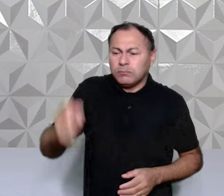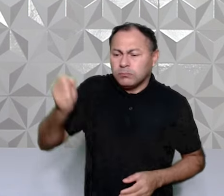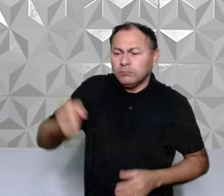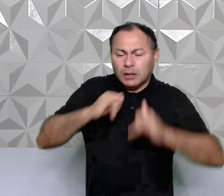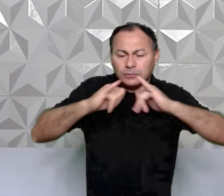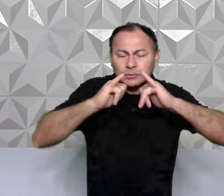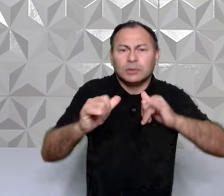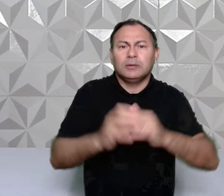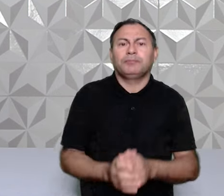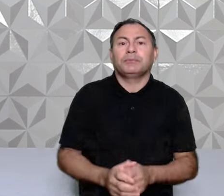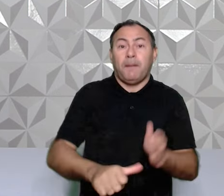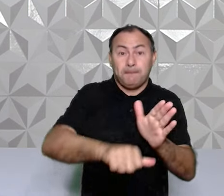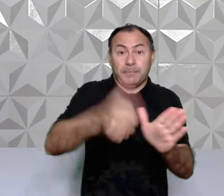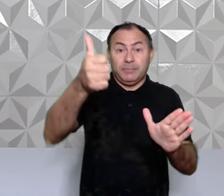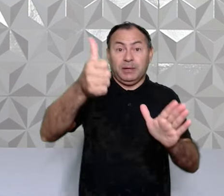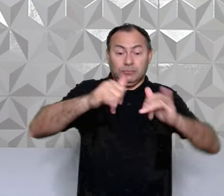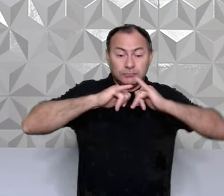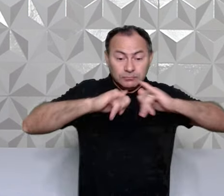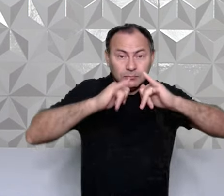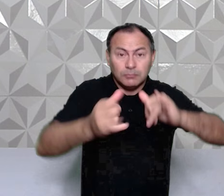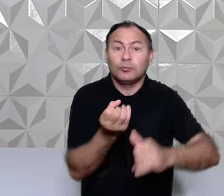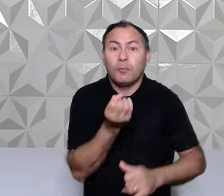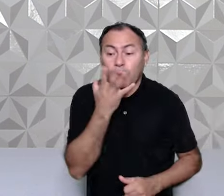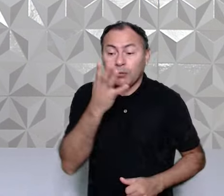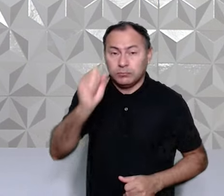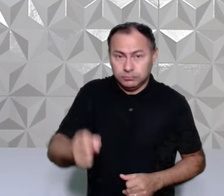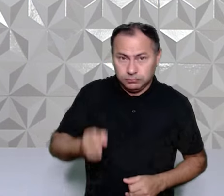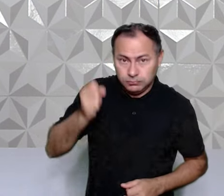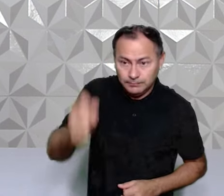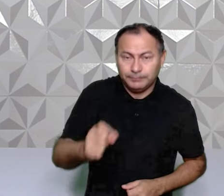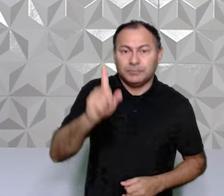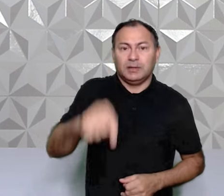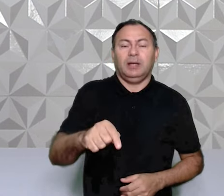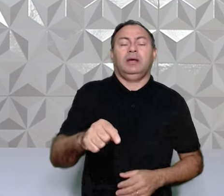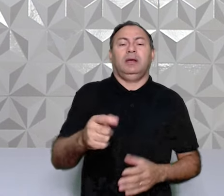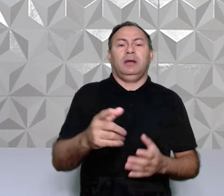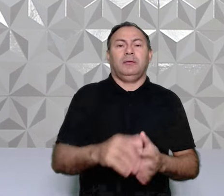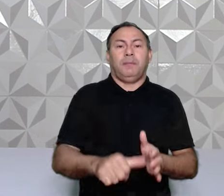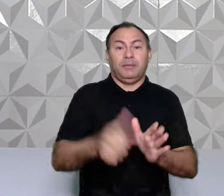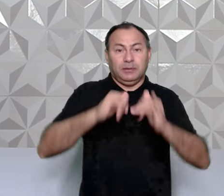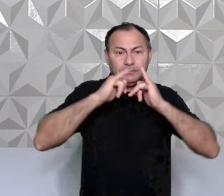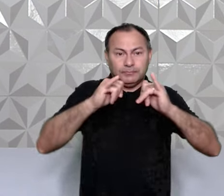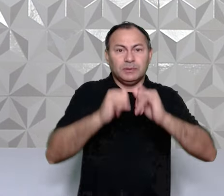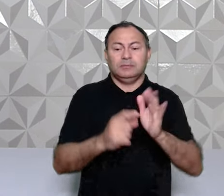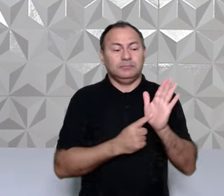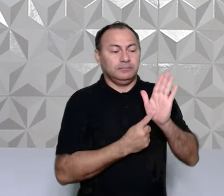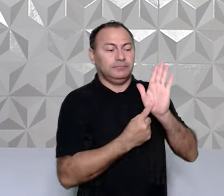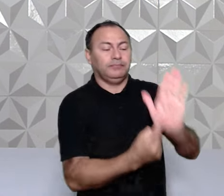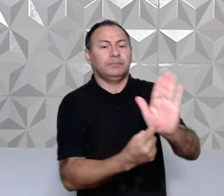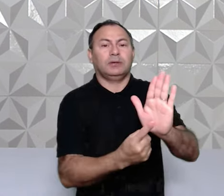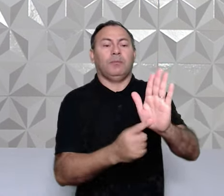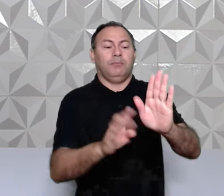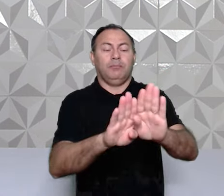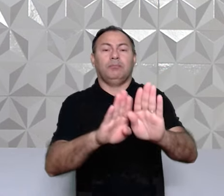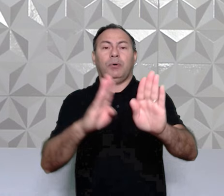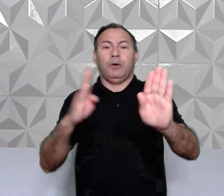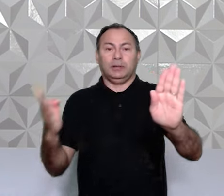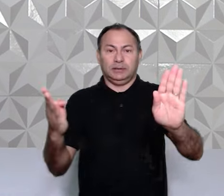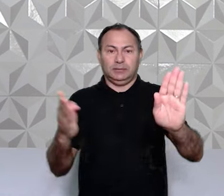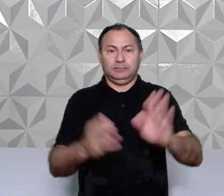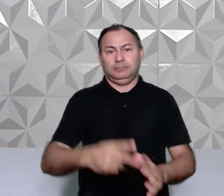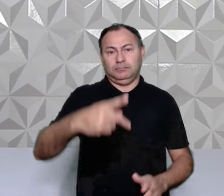anuncia? O primeiro anúncio do bom pastor é se apresentar como